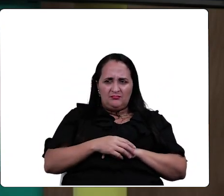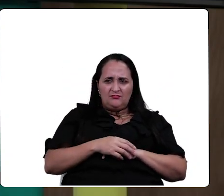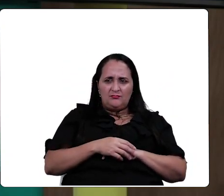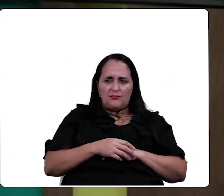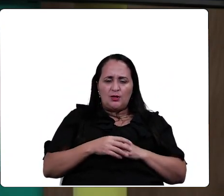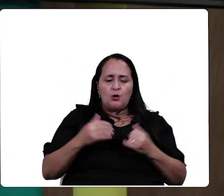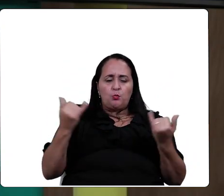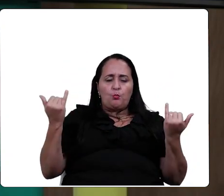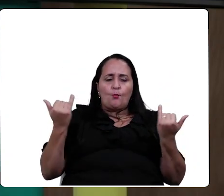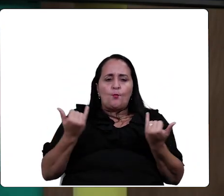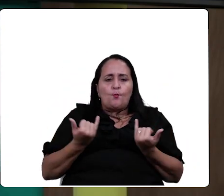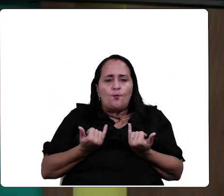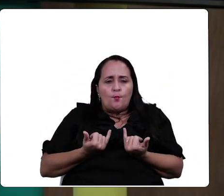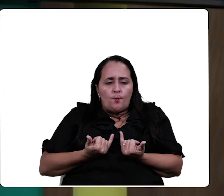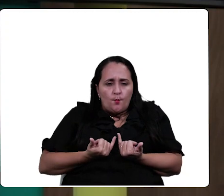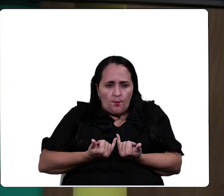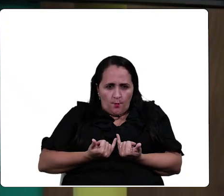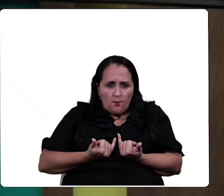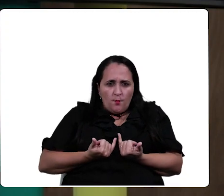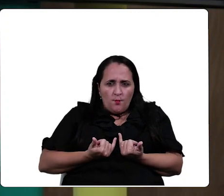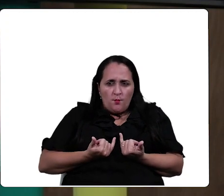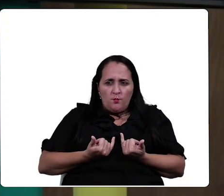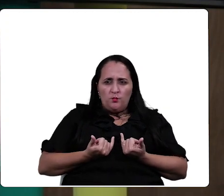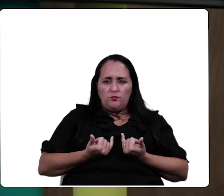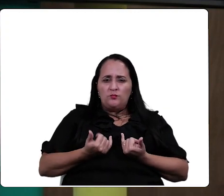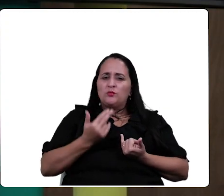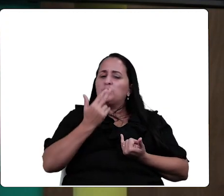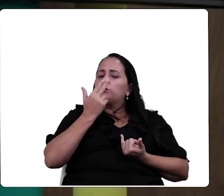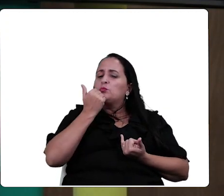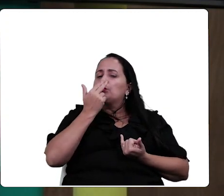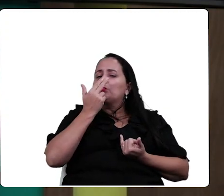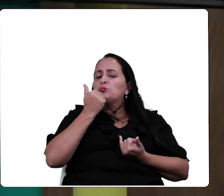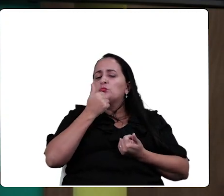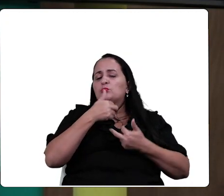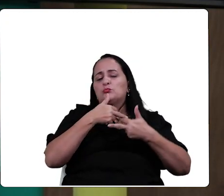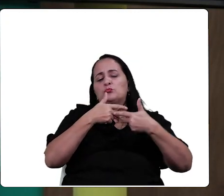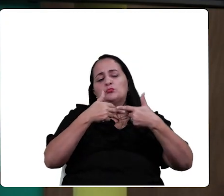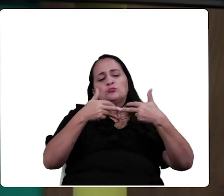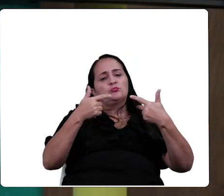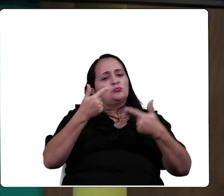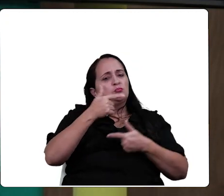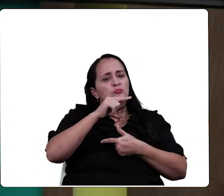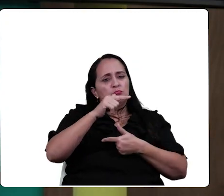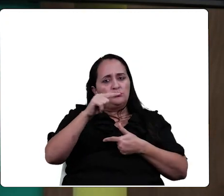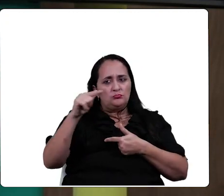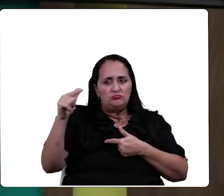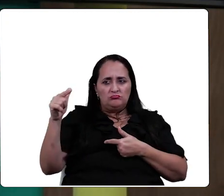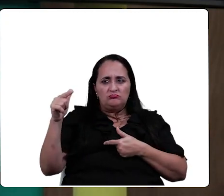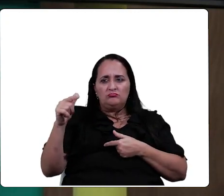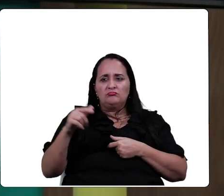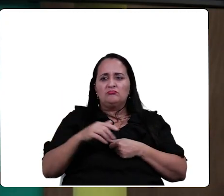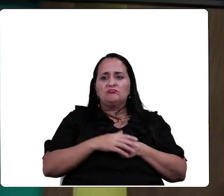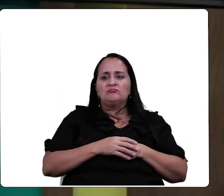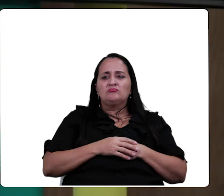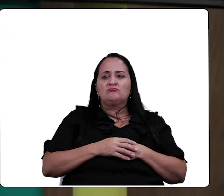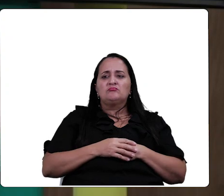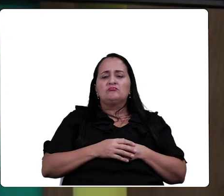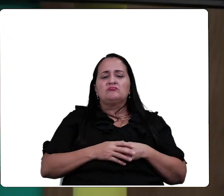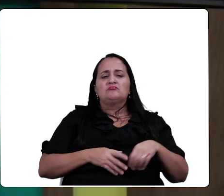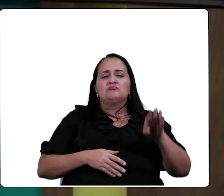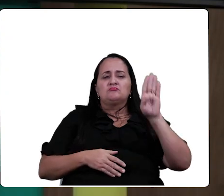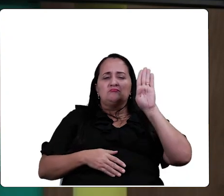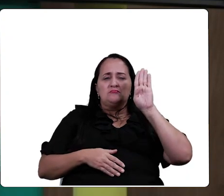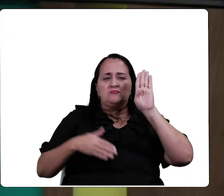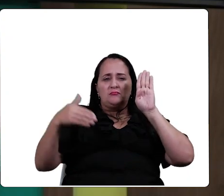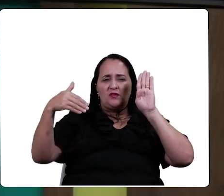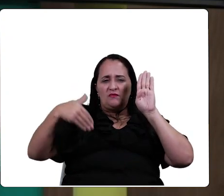desnutrição. O que é desnutrição? É a falta de nutrientes necessários ao nosso corpo. Letra